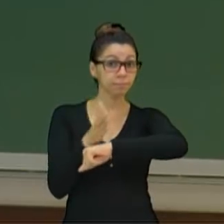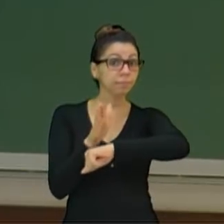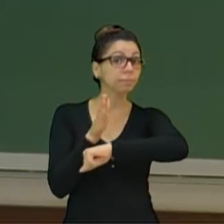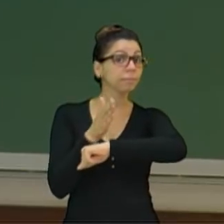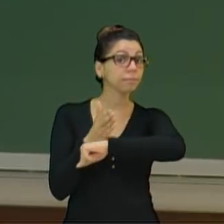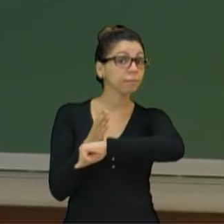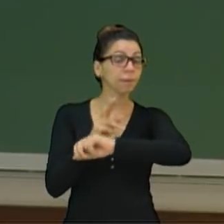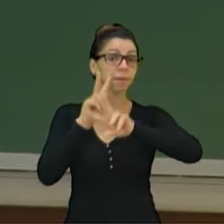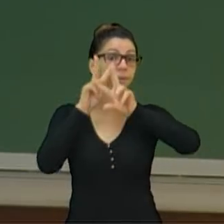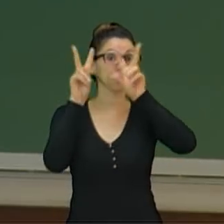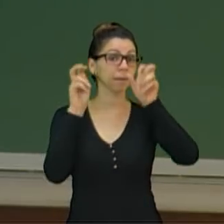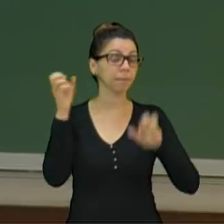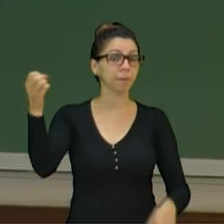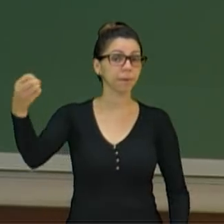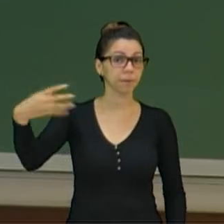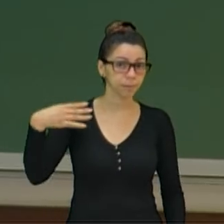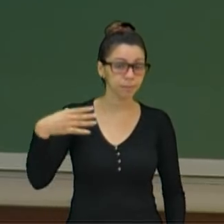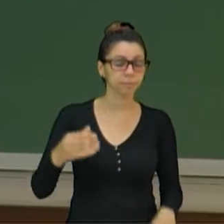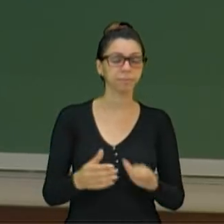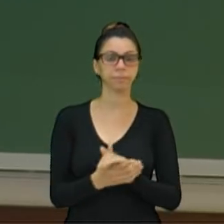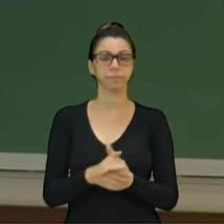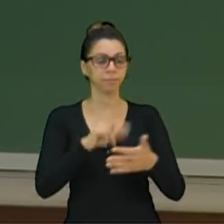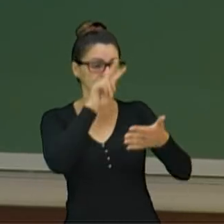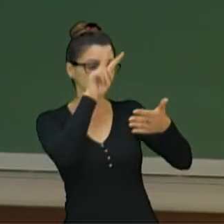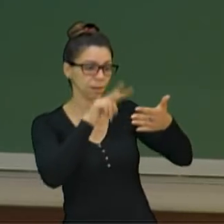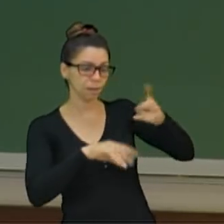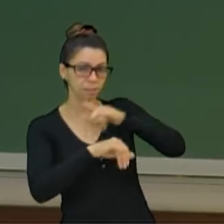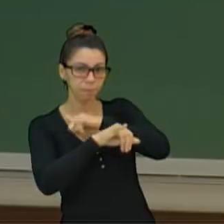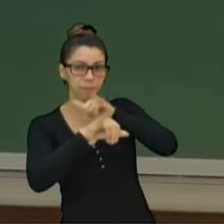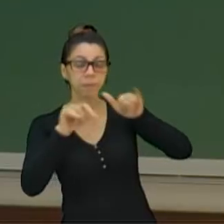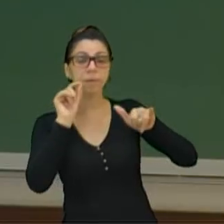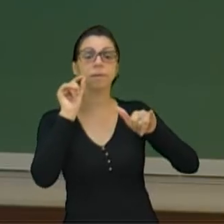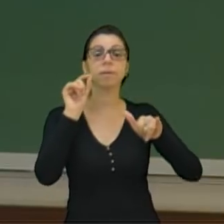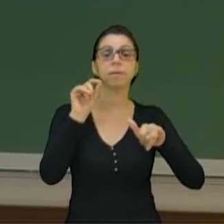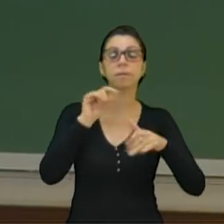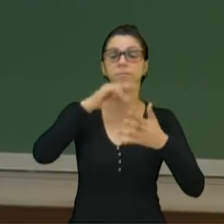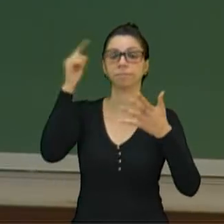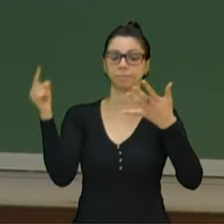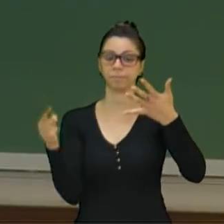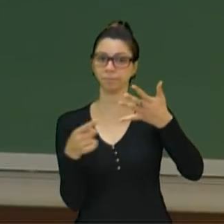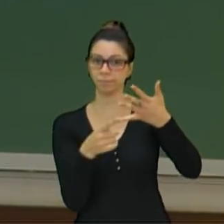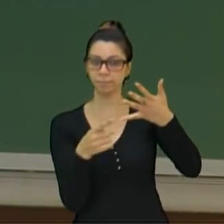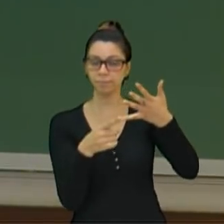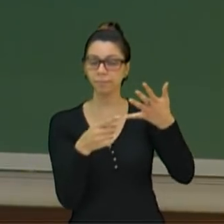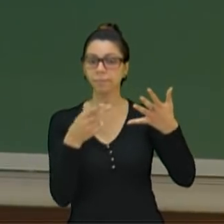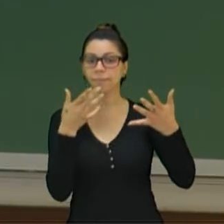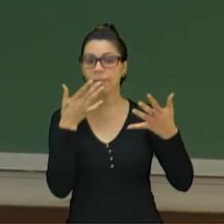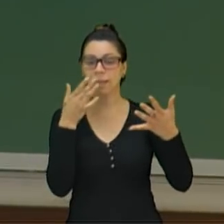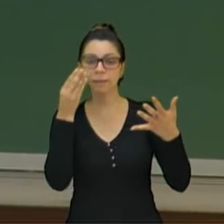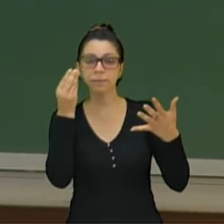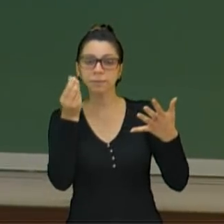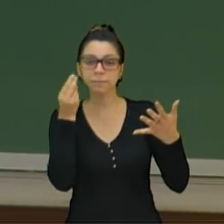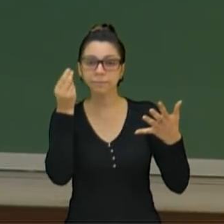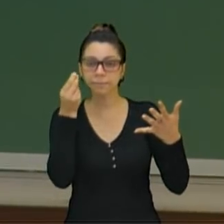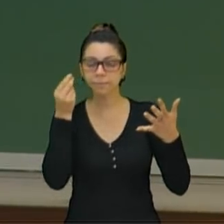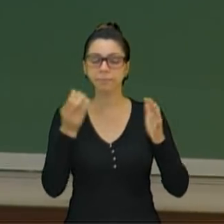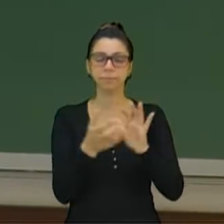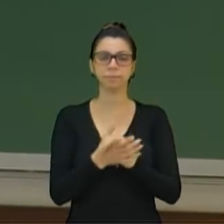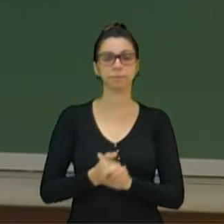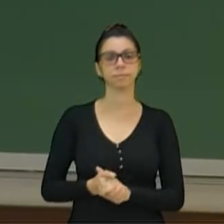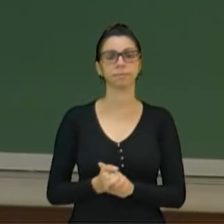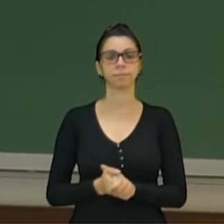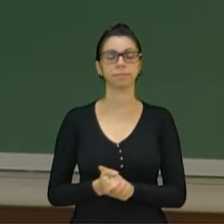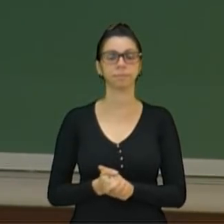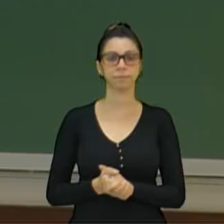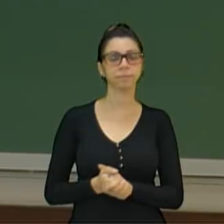novo. Lemos uma reportagem que falava dessa novidade, desse quinto sabor. Então, olhando as